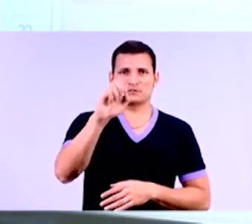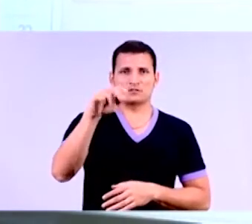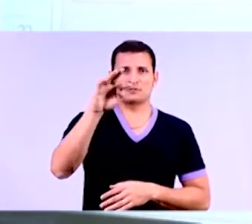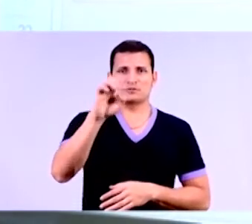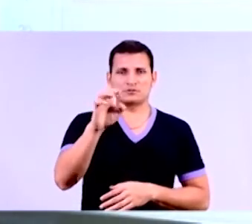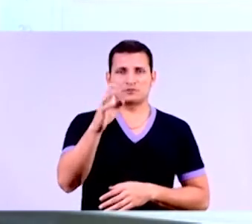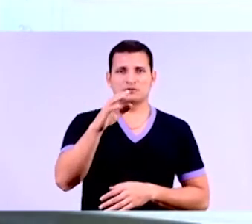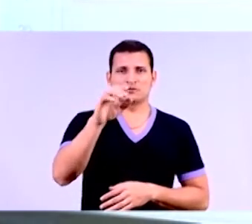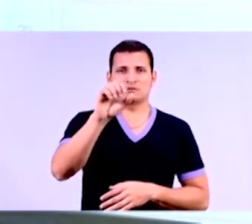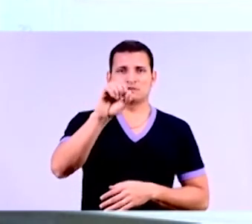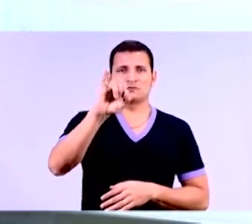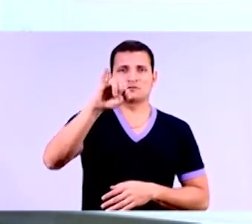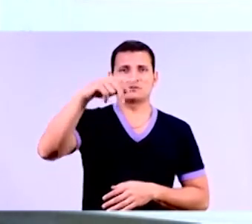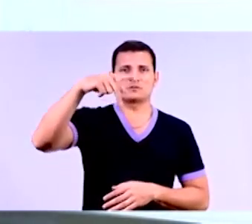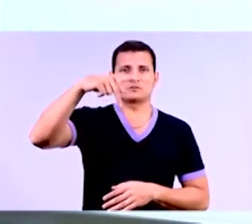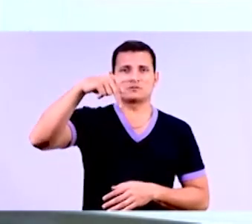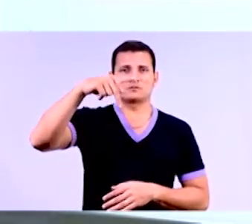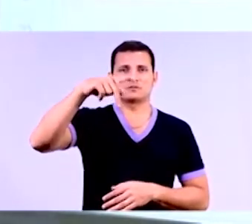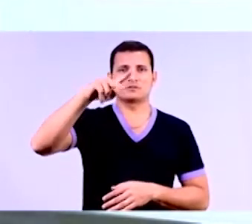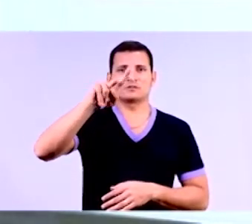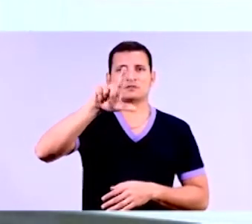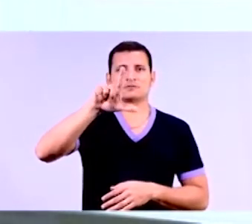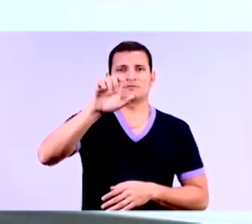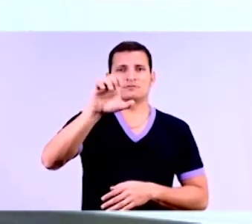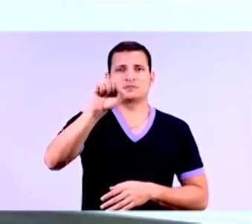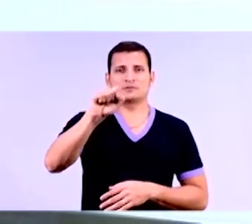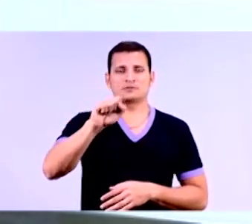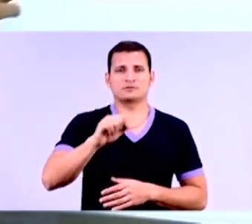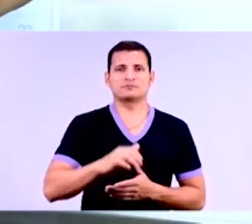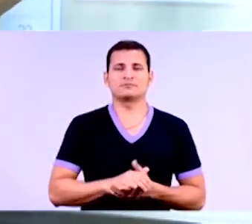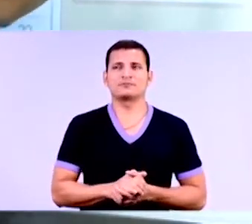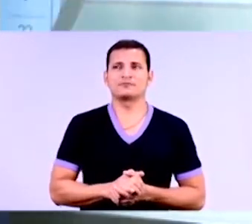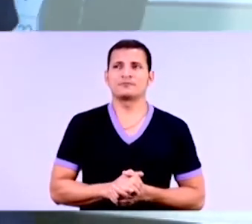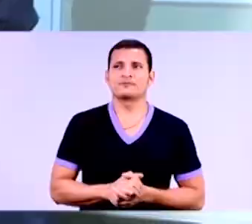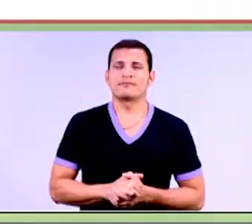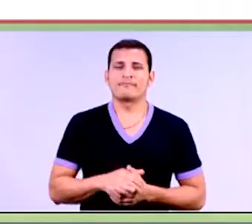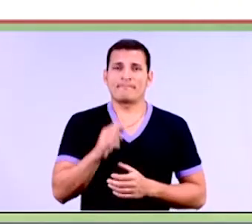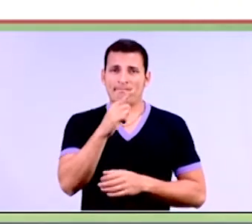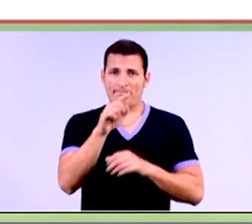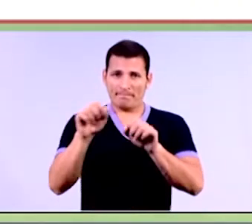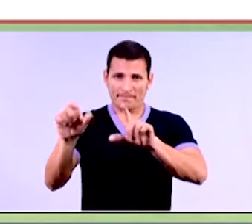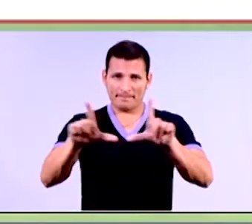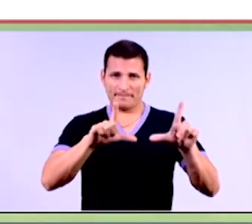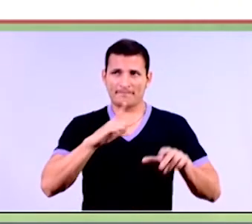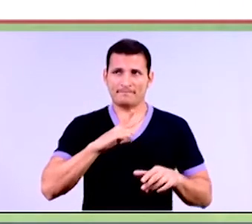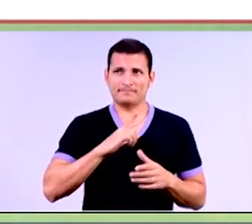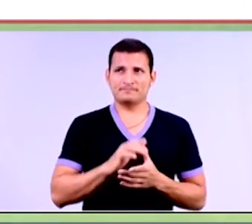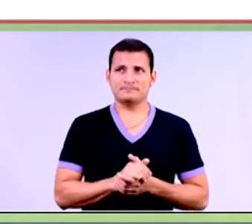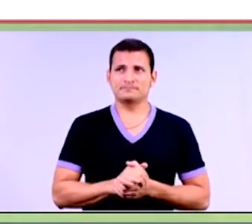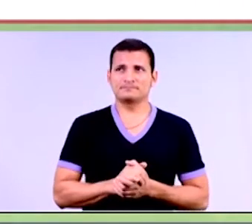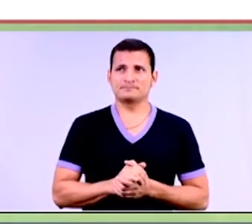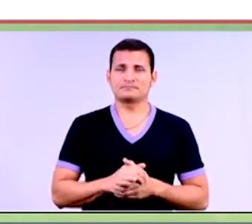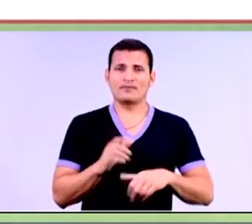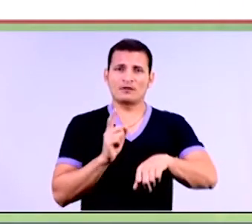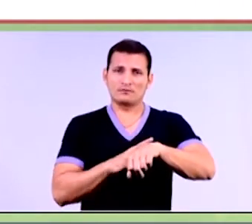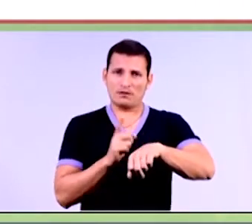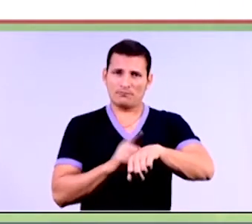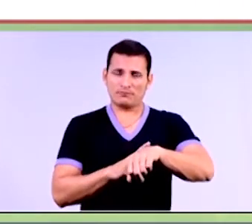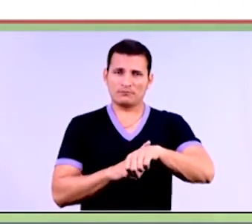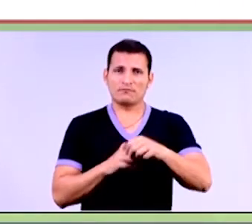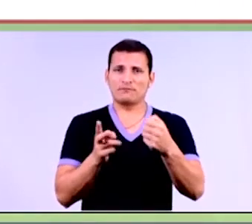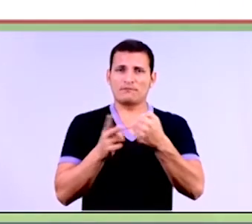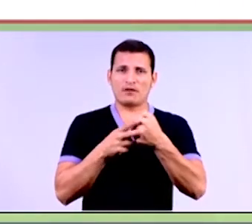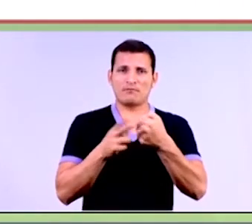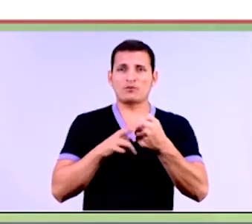presente simples do português, certo? Então aqui no slide diz assim, é o tempo verbal utilizado para quê?